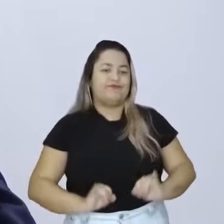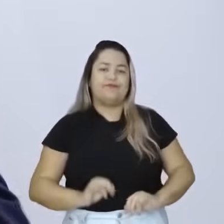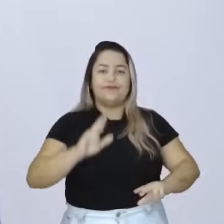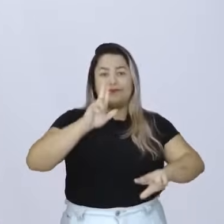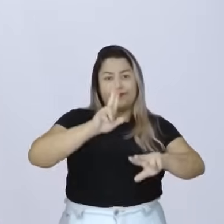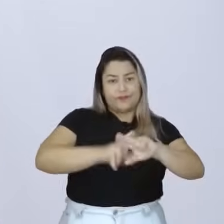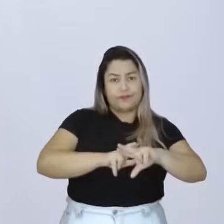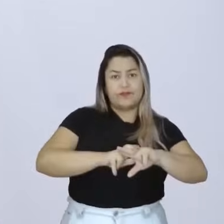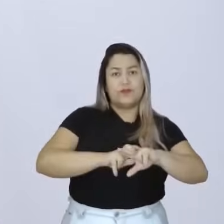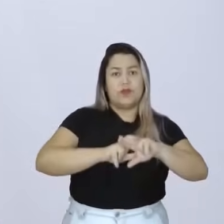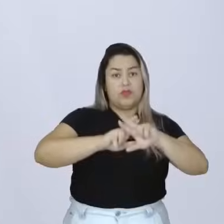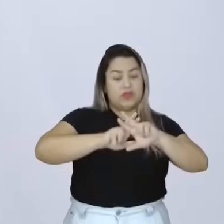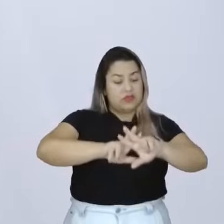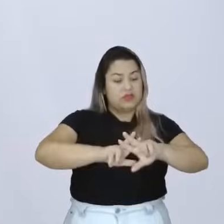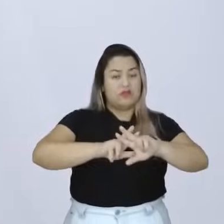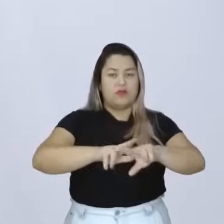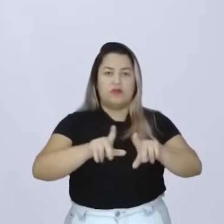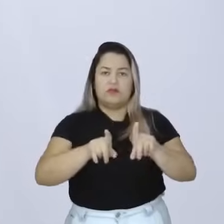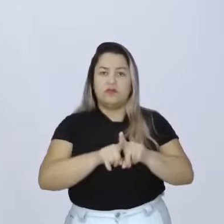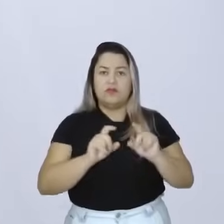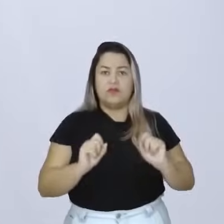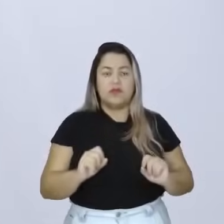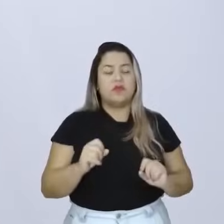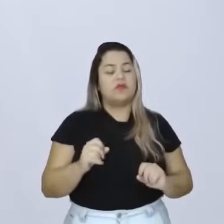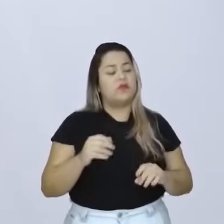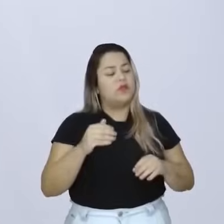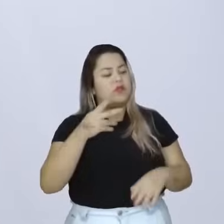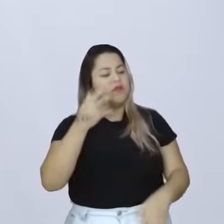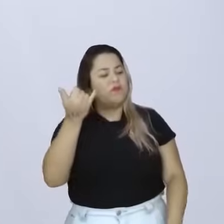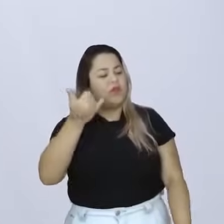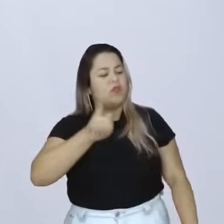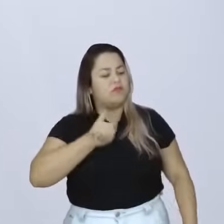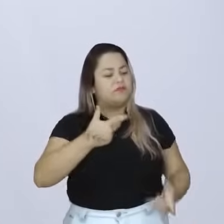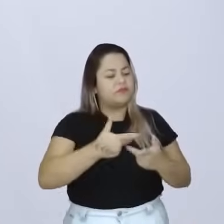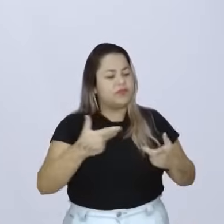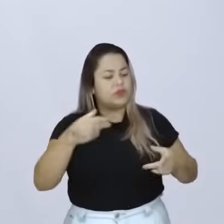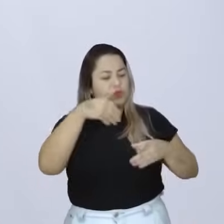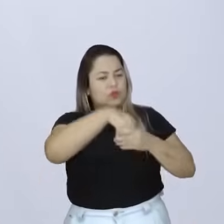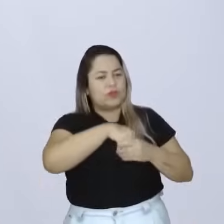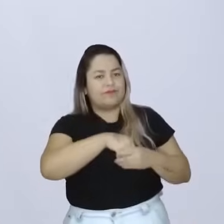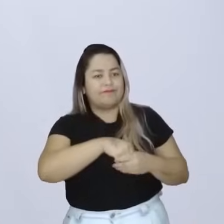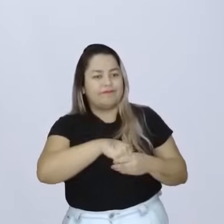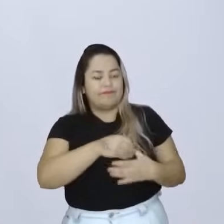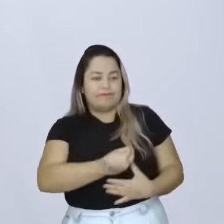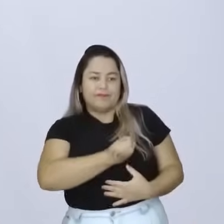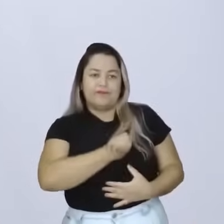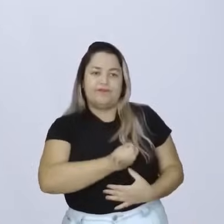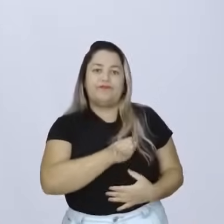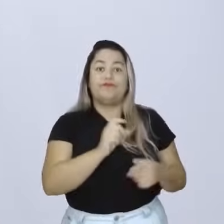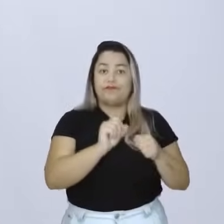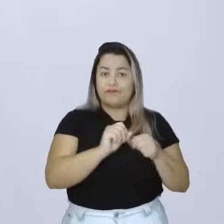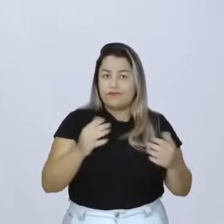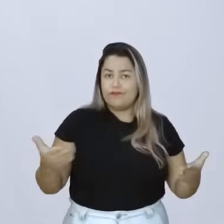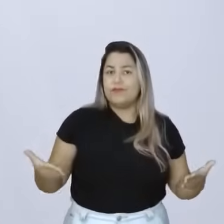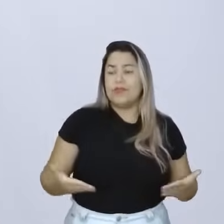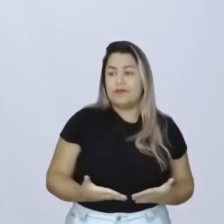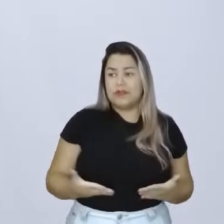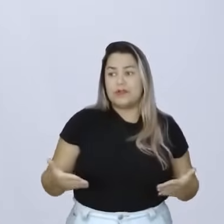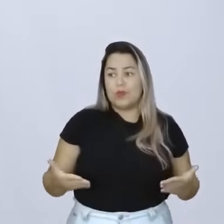ilegal e arbitrária, ele me falou uma coisa que eu guardei para a minha vida e que apliquei agora.